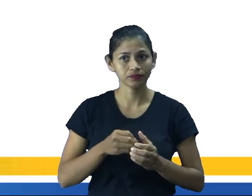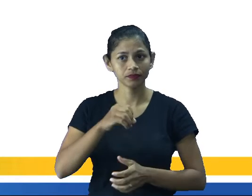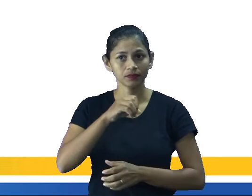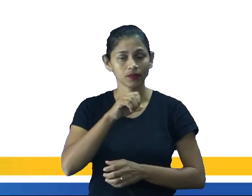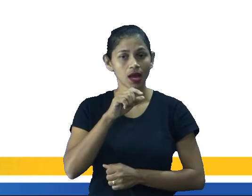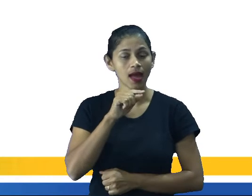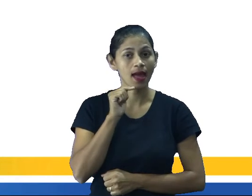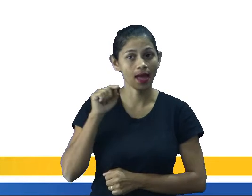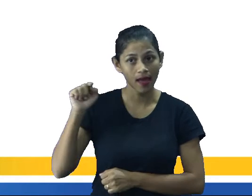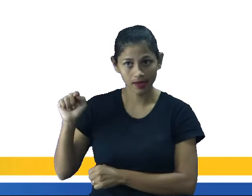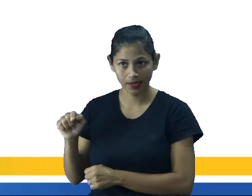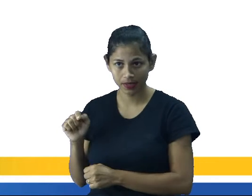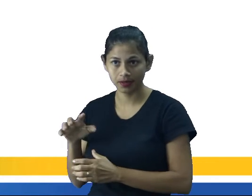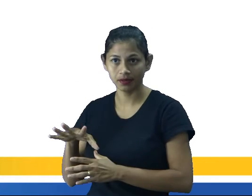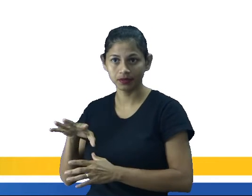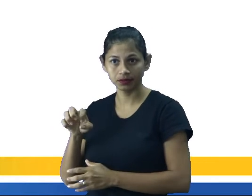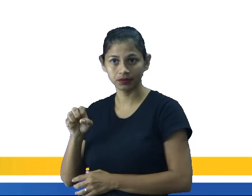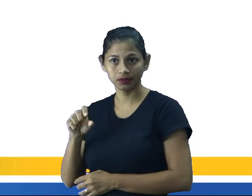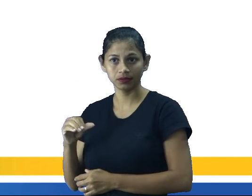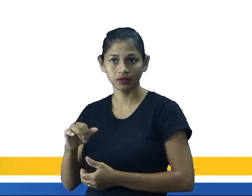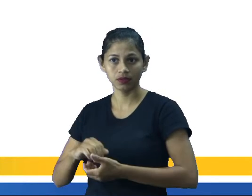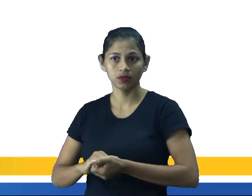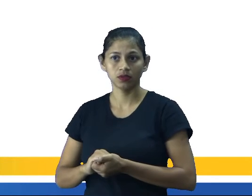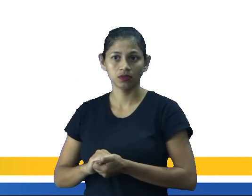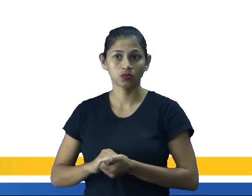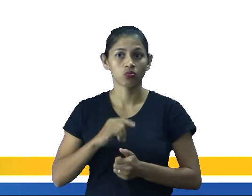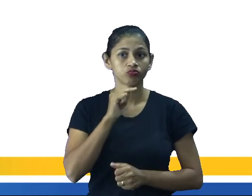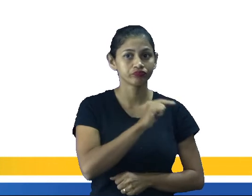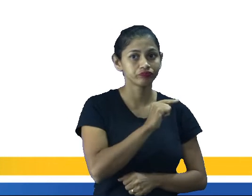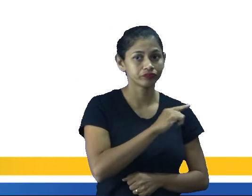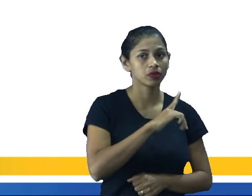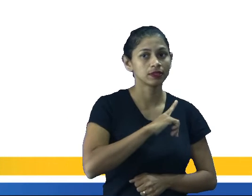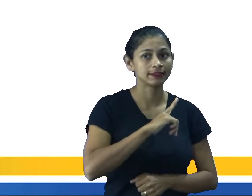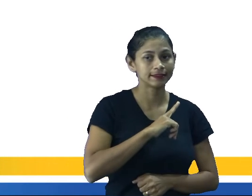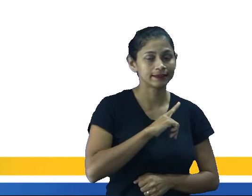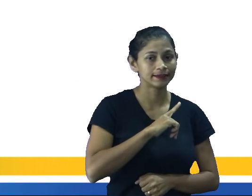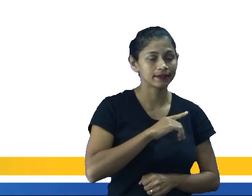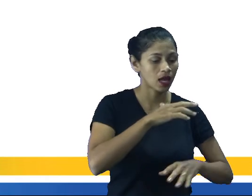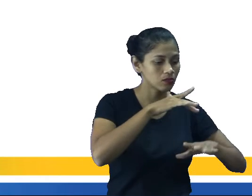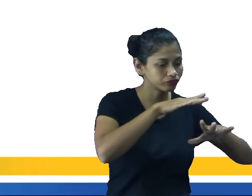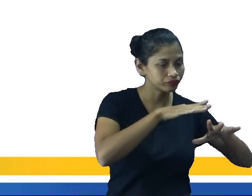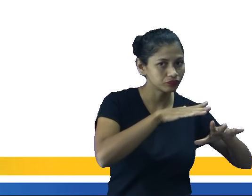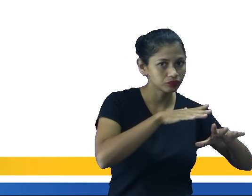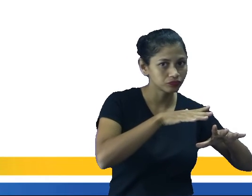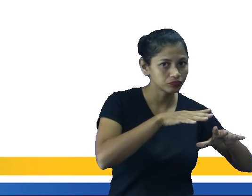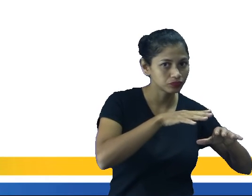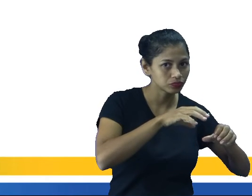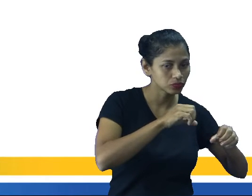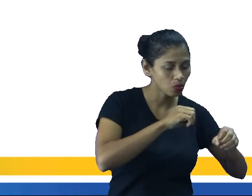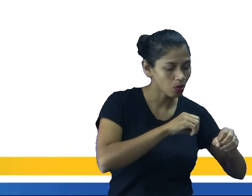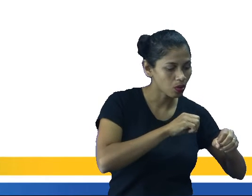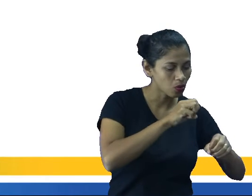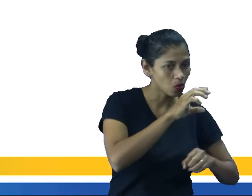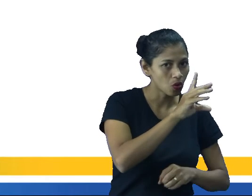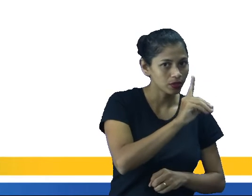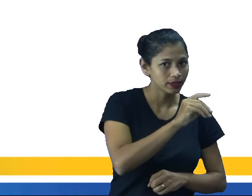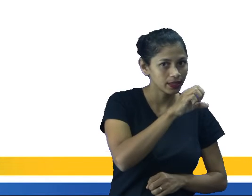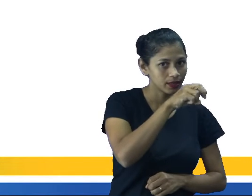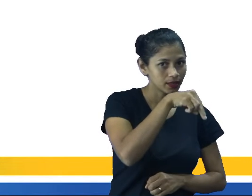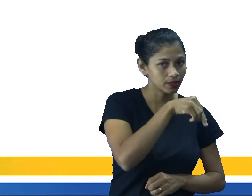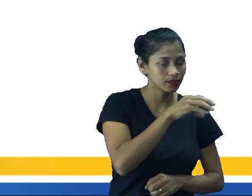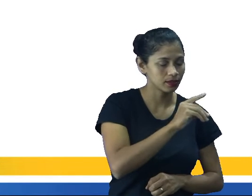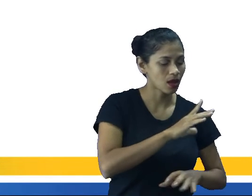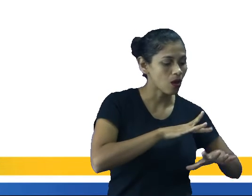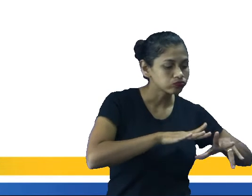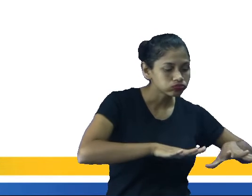eucarióticas possuem envoltório nuclear e as procarióticas possuem material genético disperso no citoplasma. Dos organismos citados